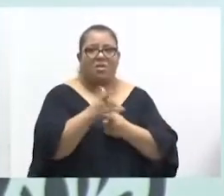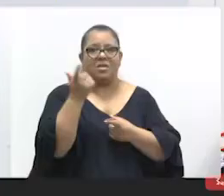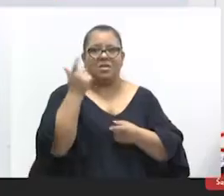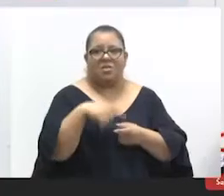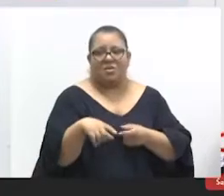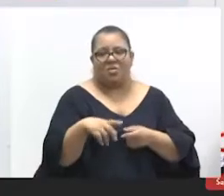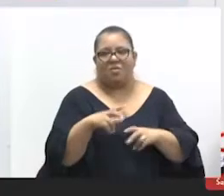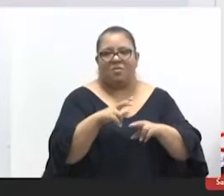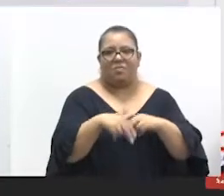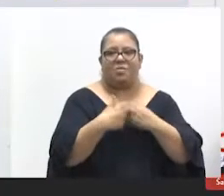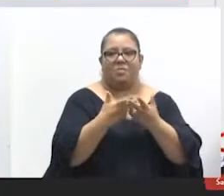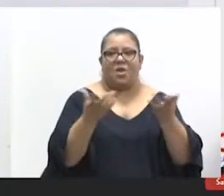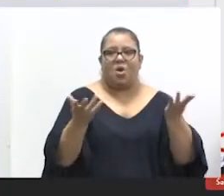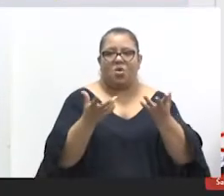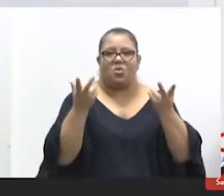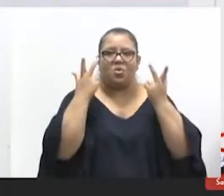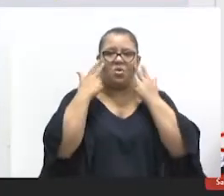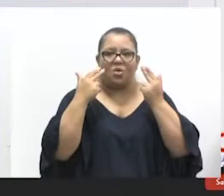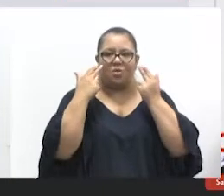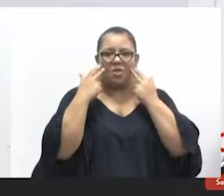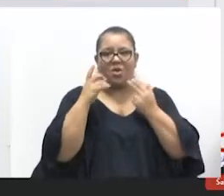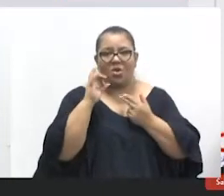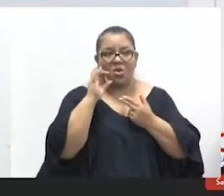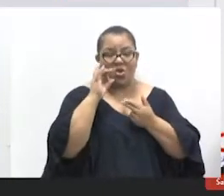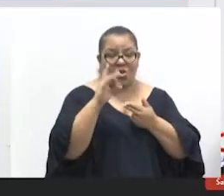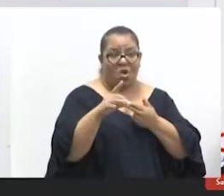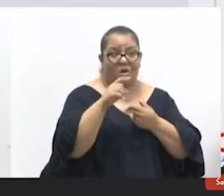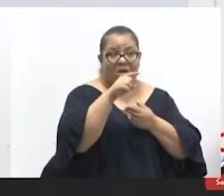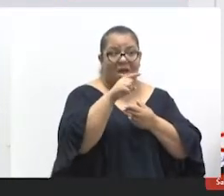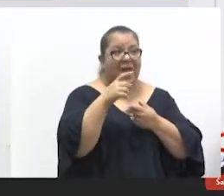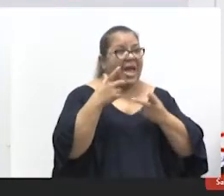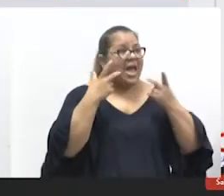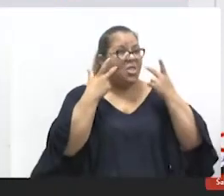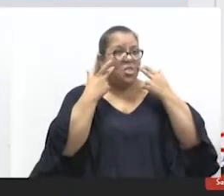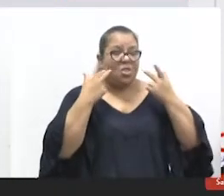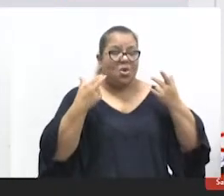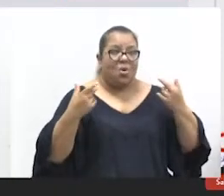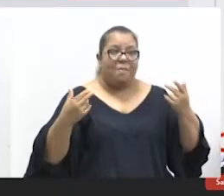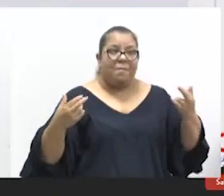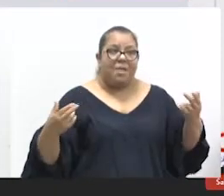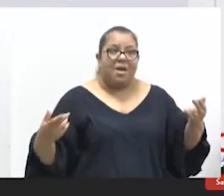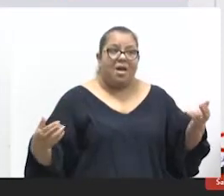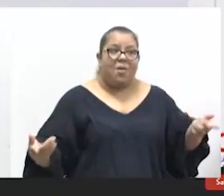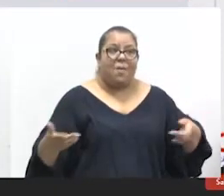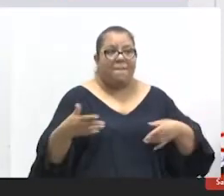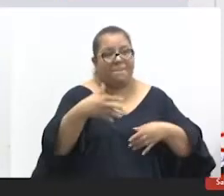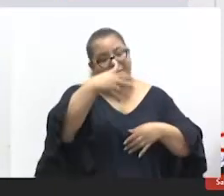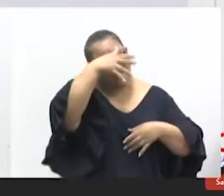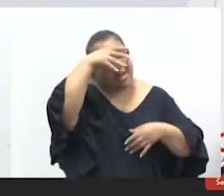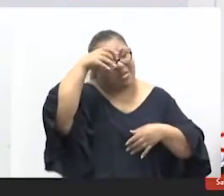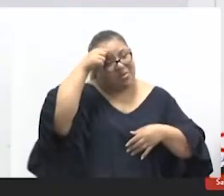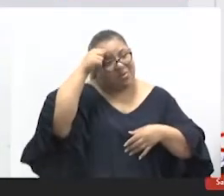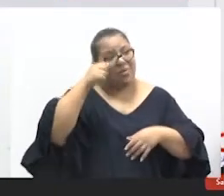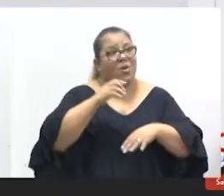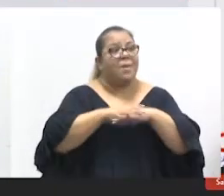procedimentos gerais, aqui não é só o NACOM, tá, pessoal? É procedimentos gerais, que Mato Grosso, então, fechou